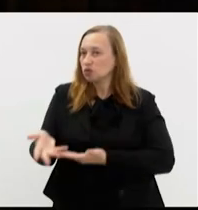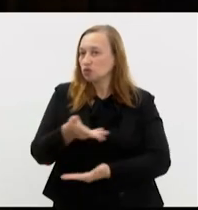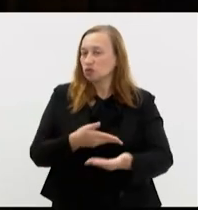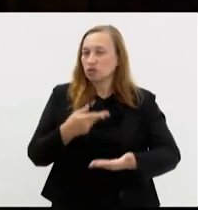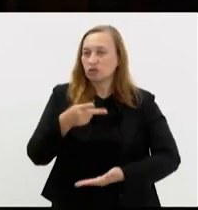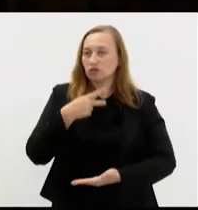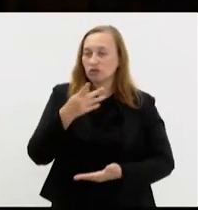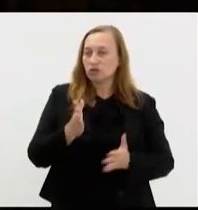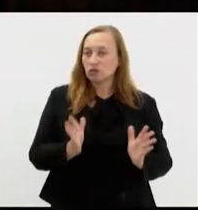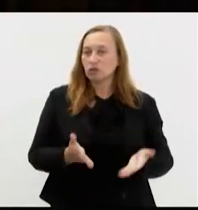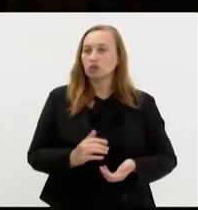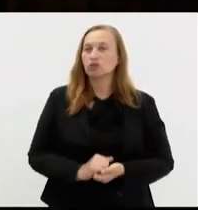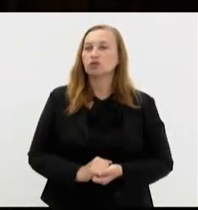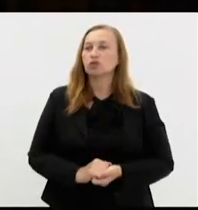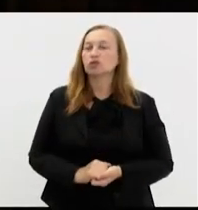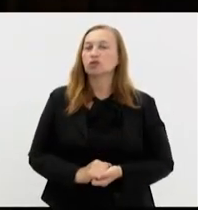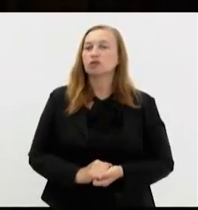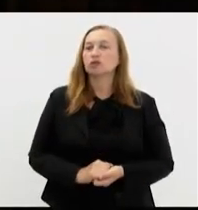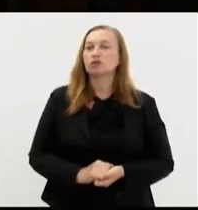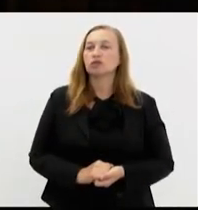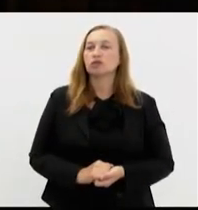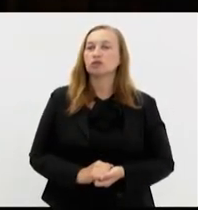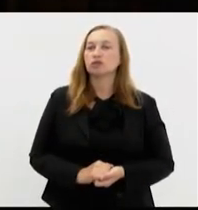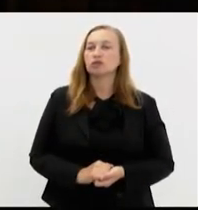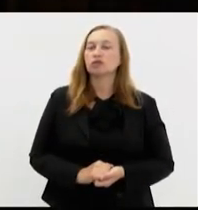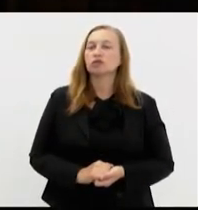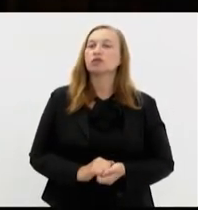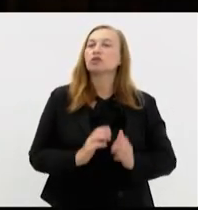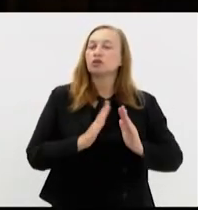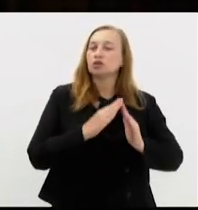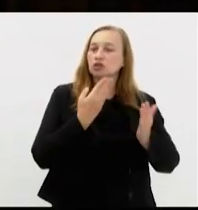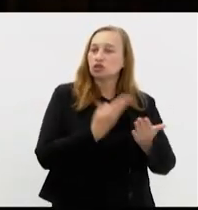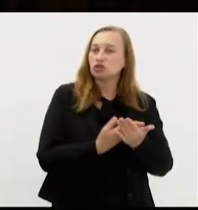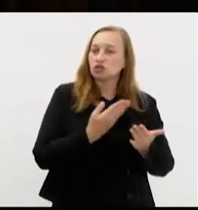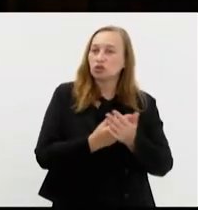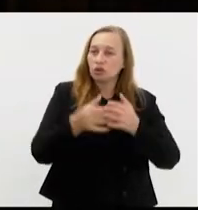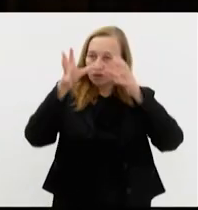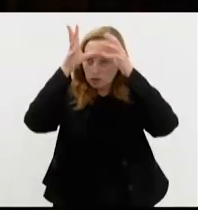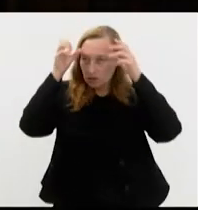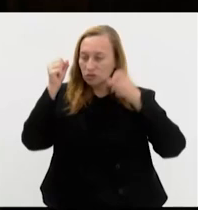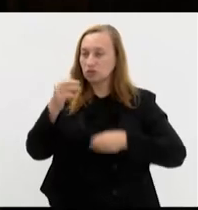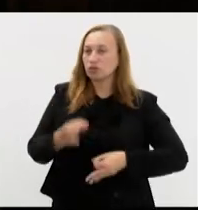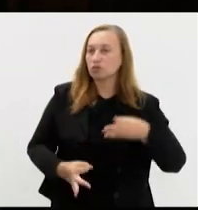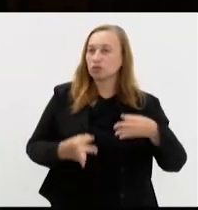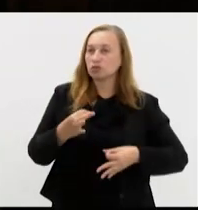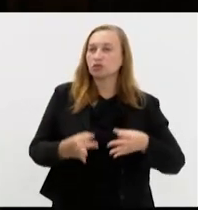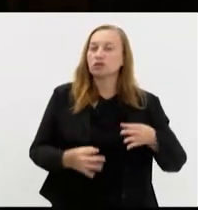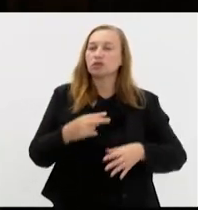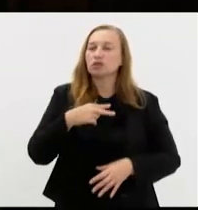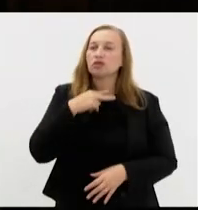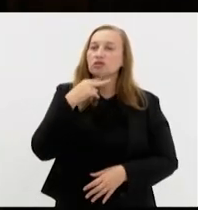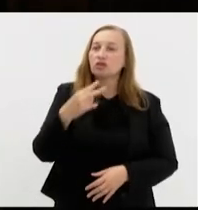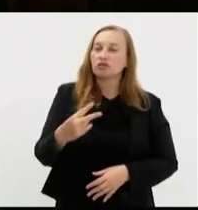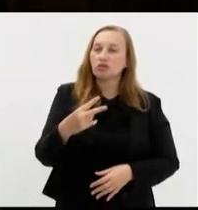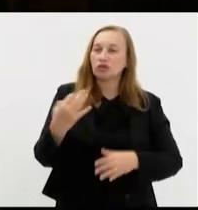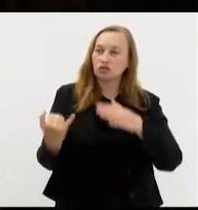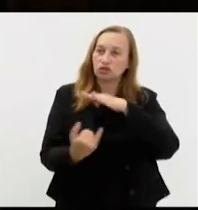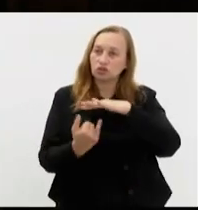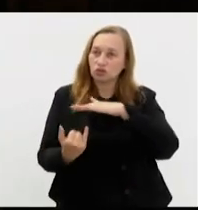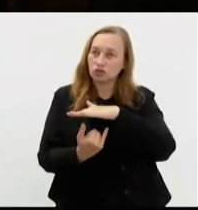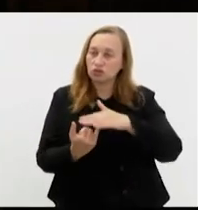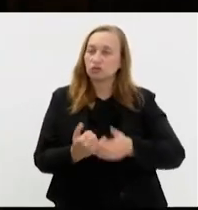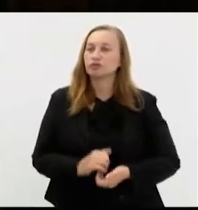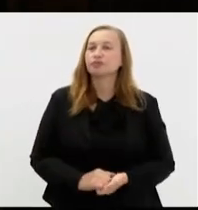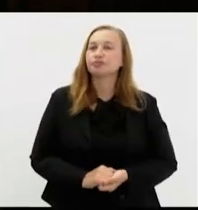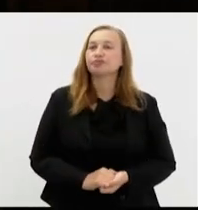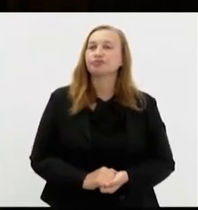Ministro ano é é por meio das escolas que o tribunal tem a sua voz institucional é por meio